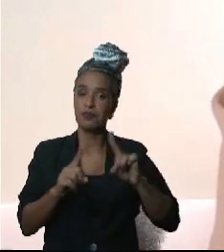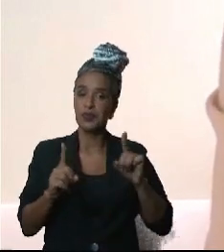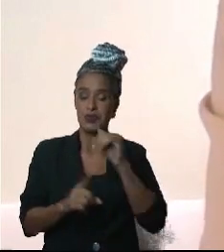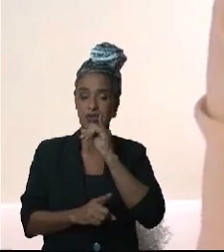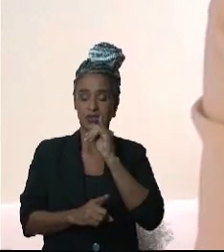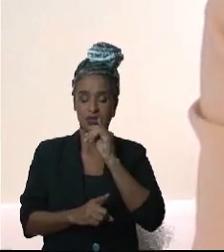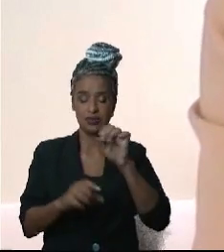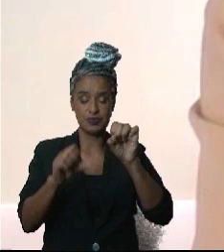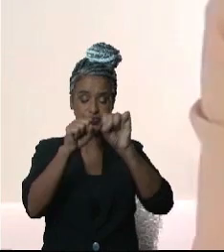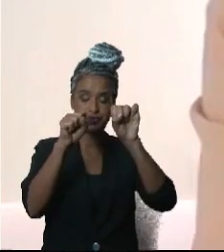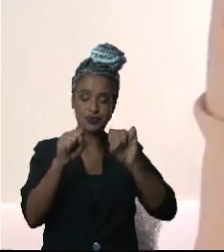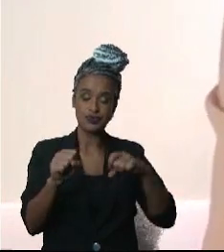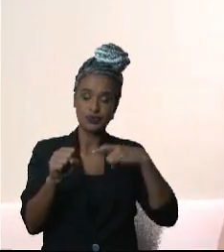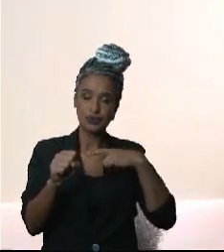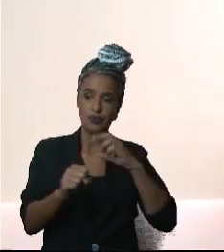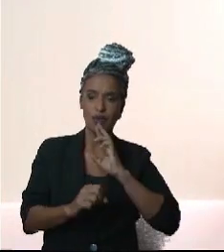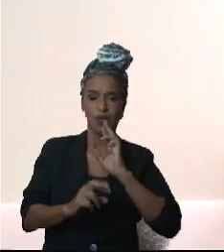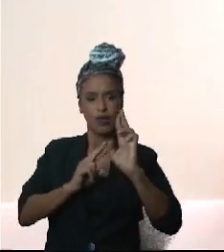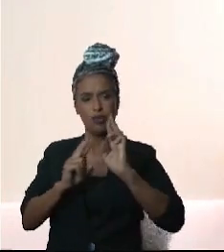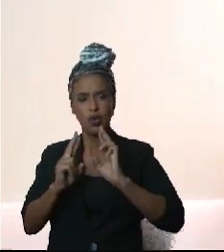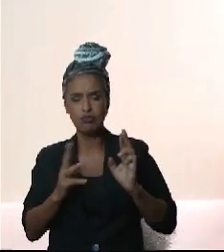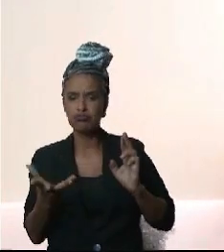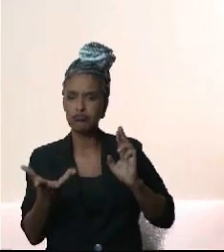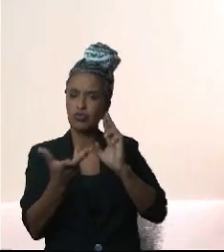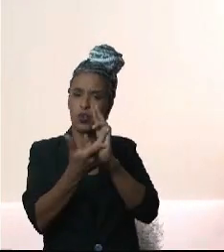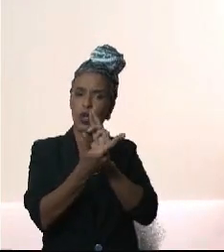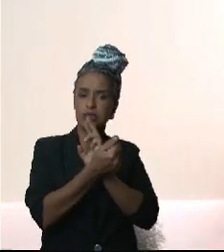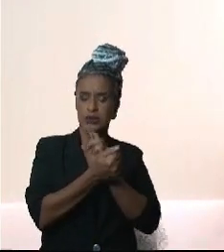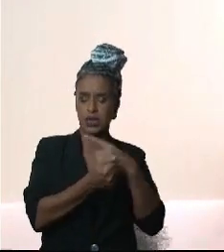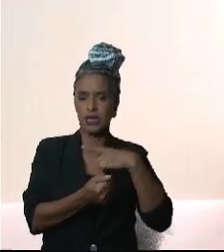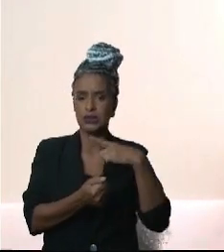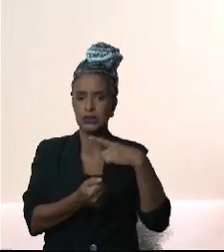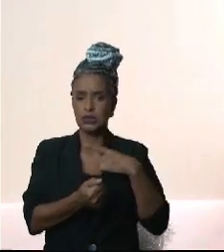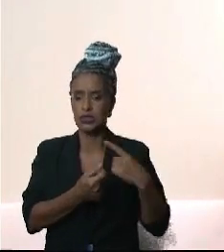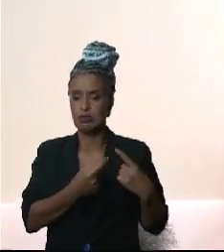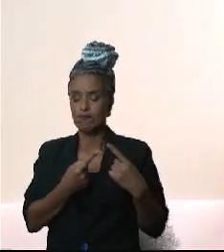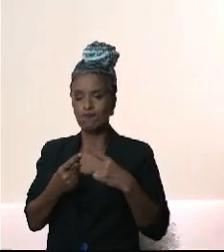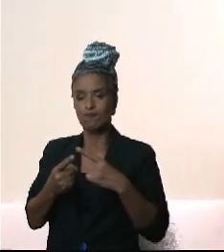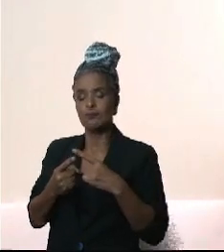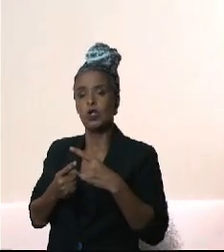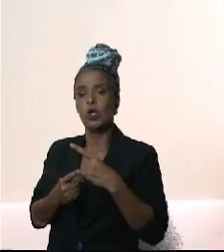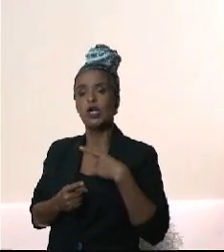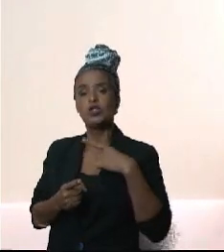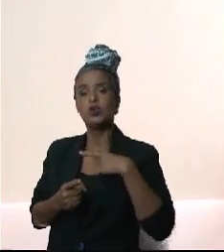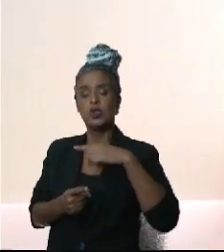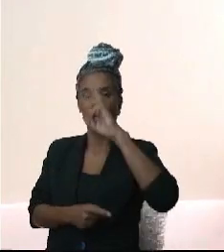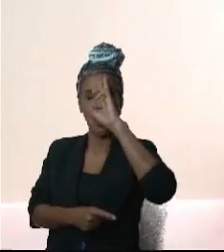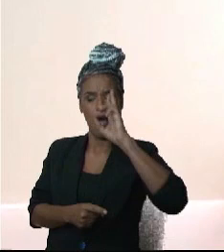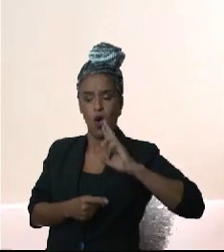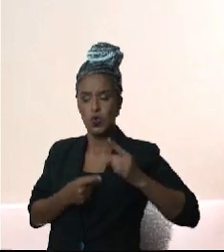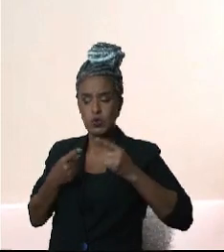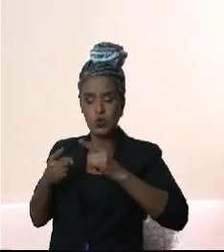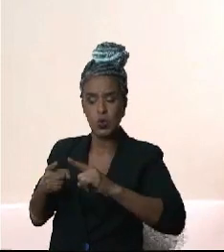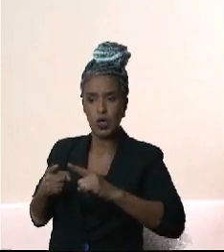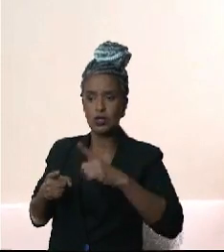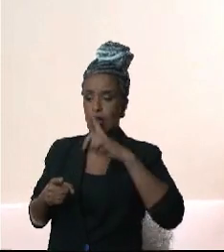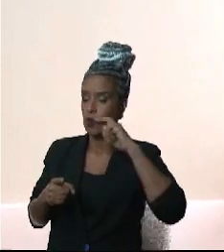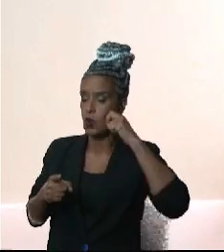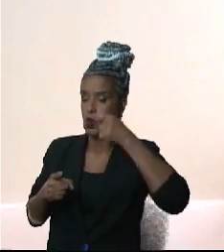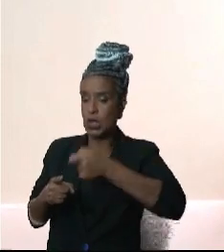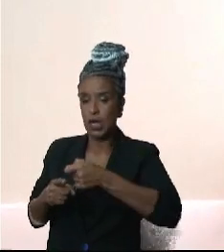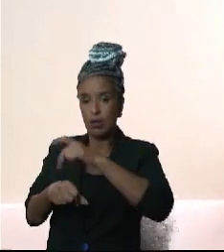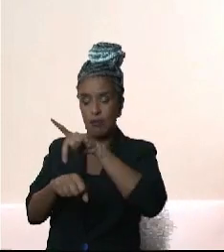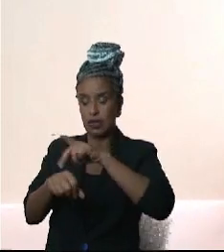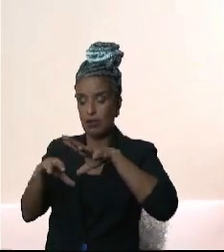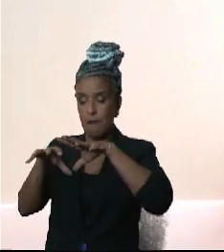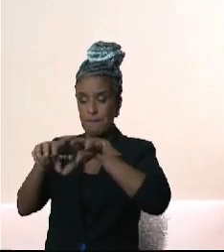sistema multilateral respondeu muito bem à agressão da Rússia contra a Ucrânia, ainda que de maneira não perfeita, nós